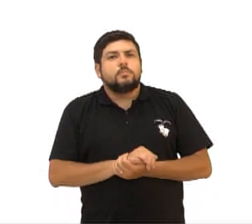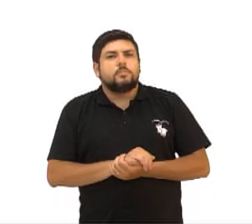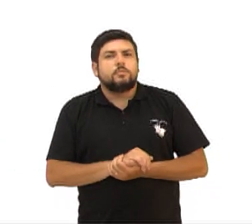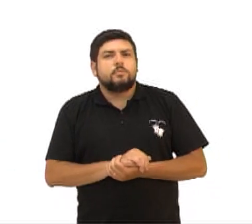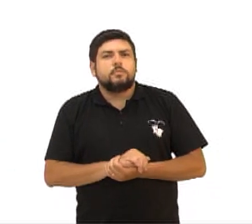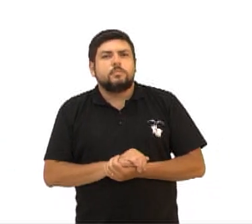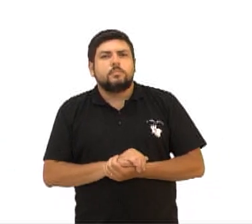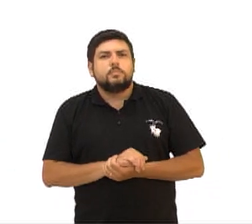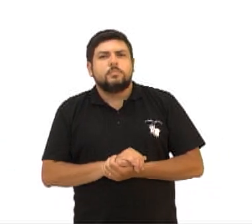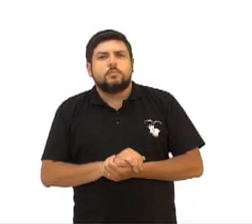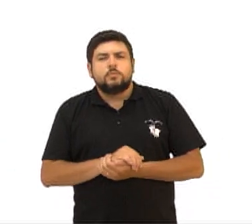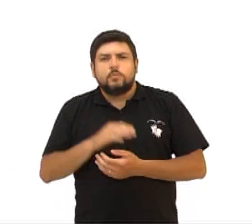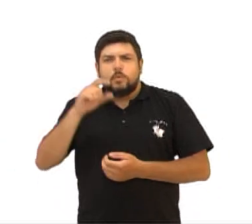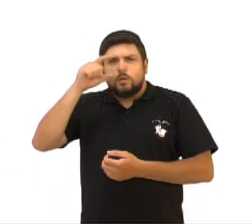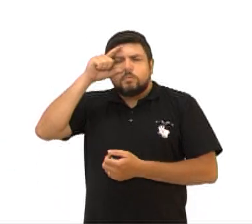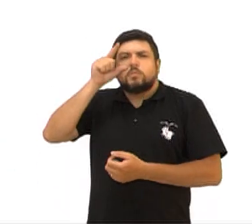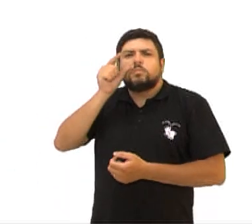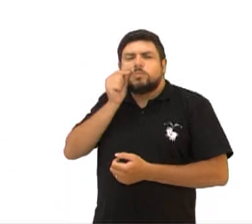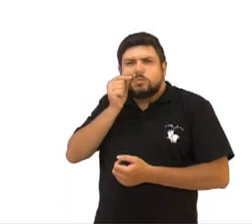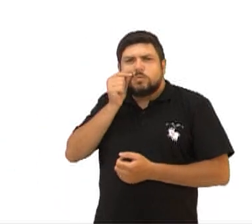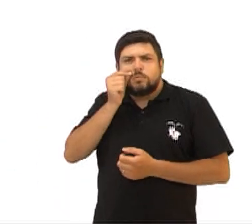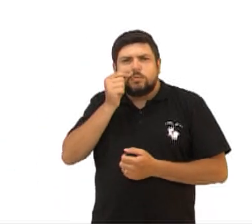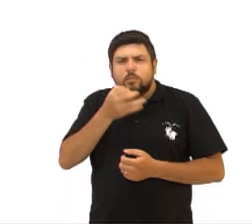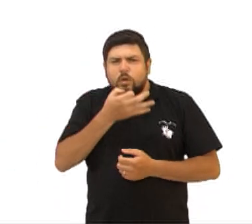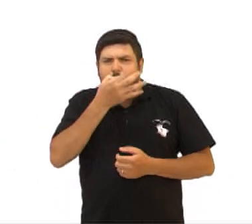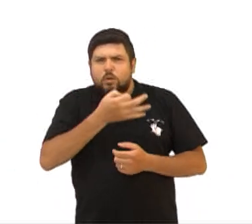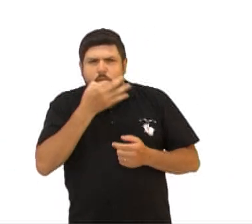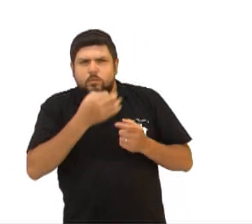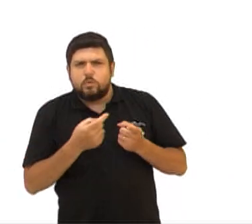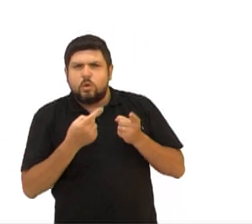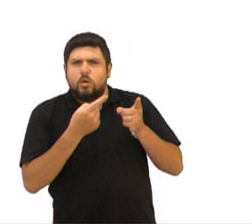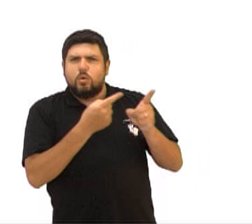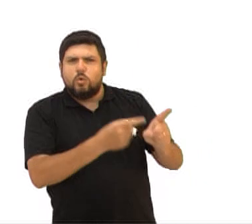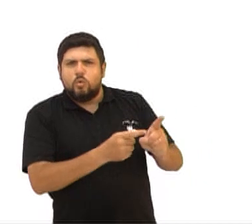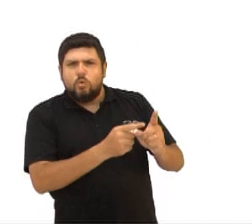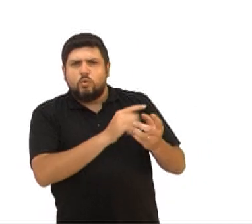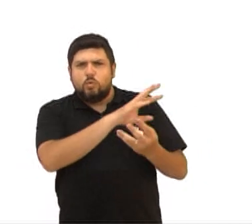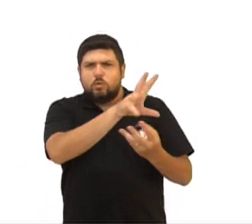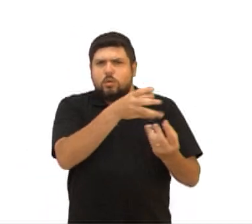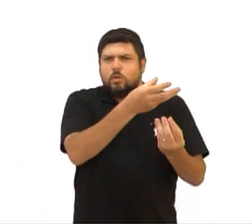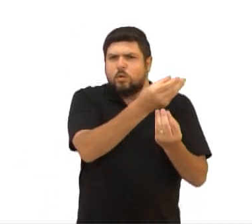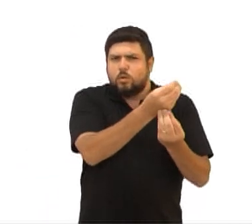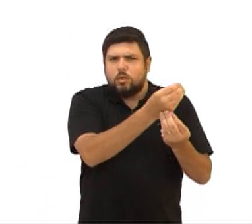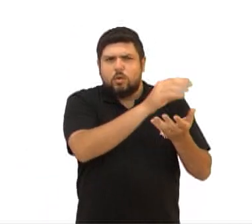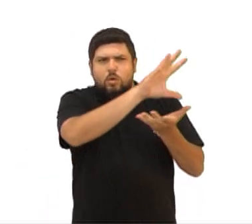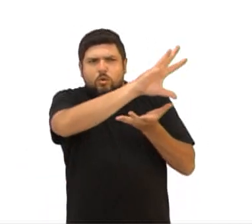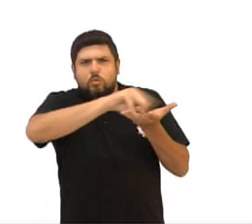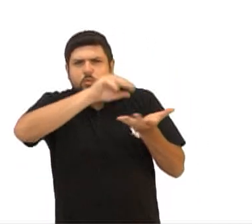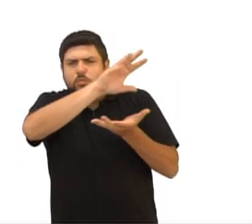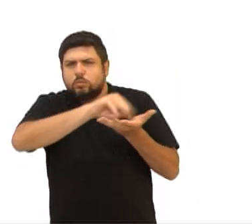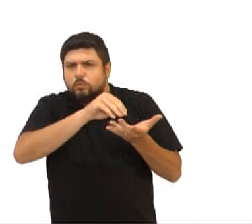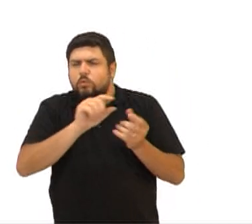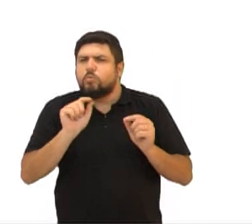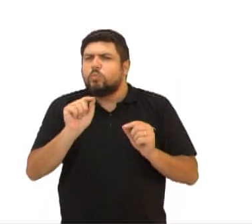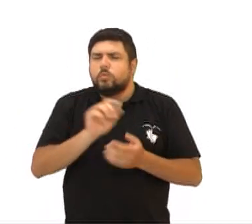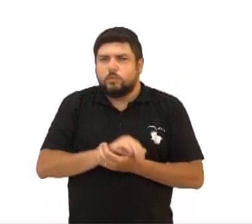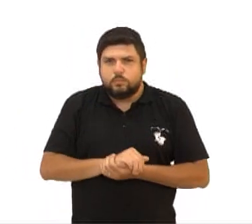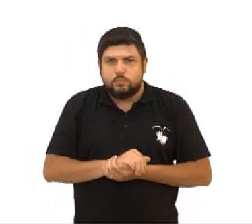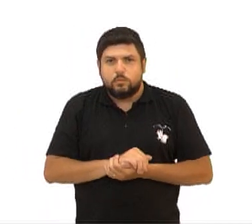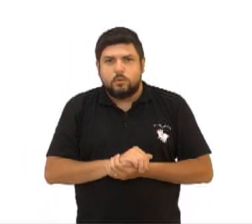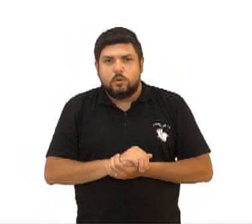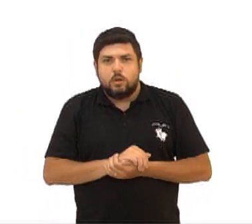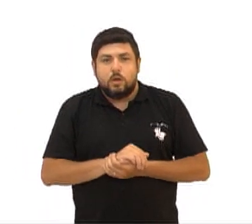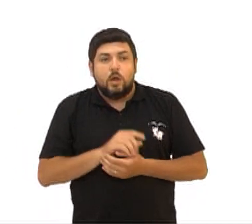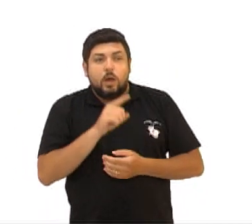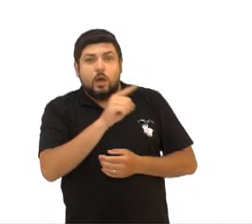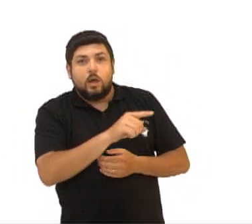que Benjamin faz à reprodução da obra de arte e ao cinema? Alternativa A, retira da obra de arte